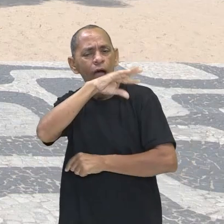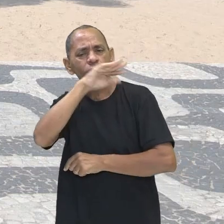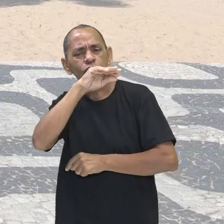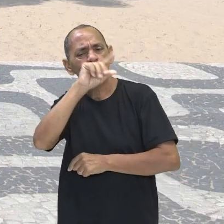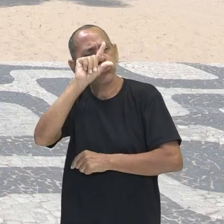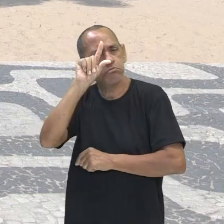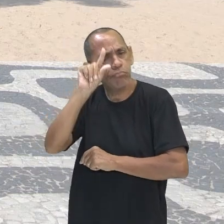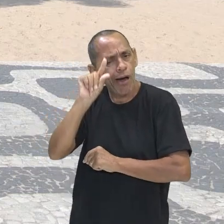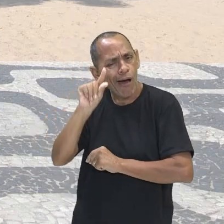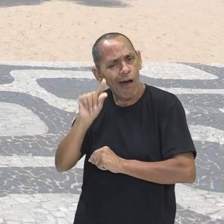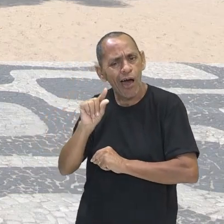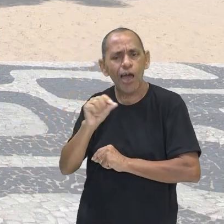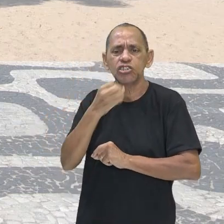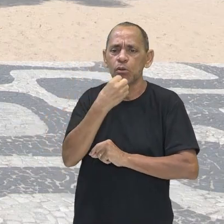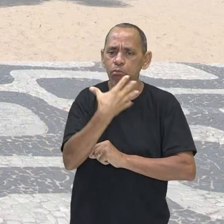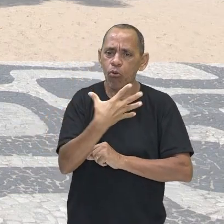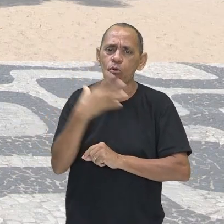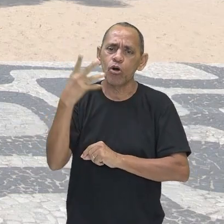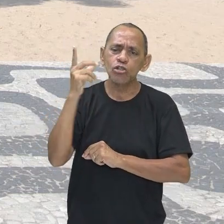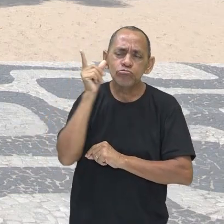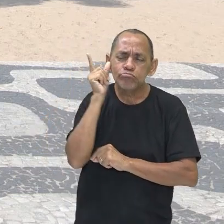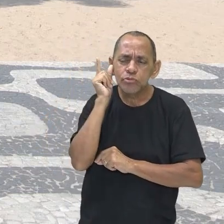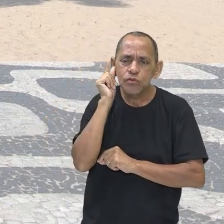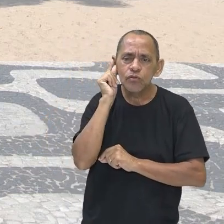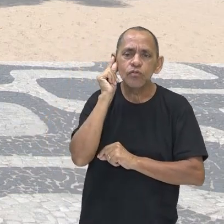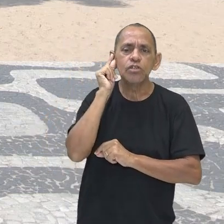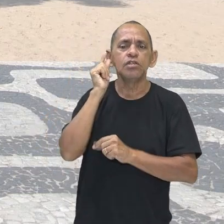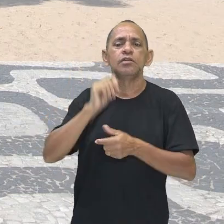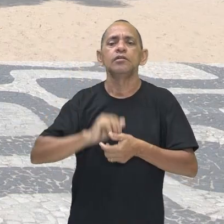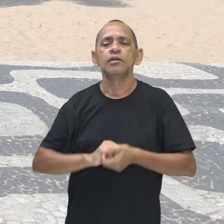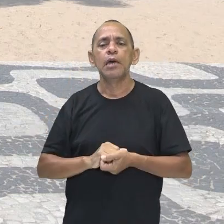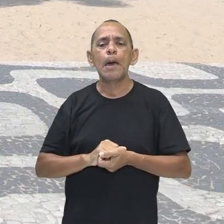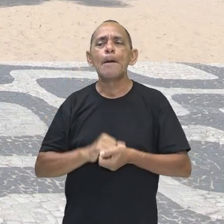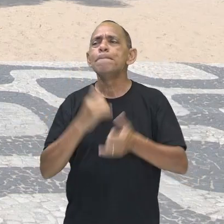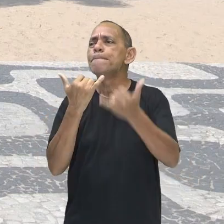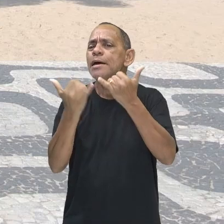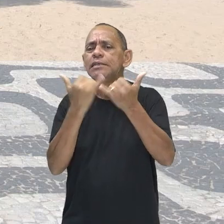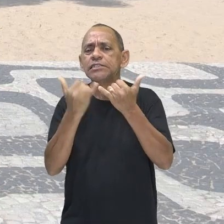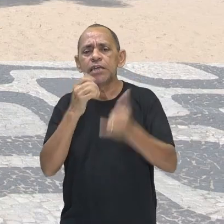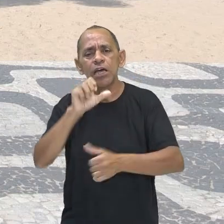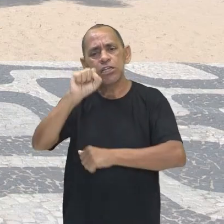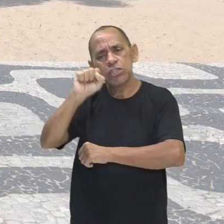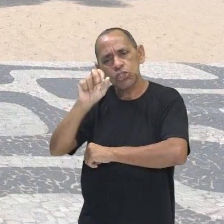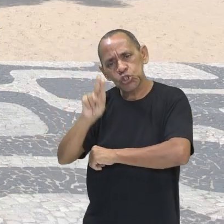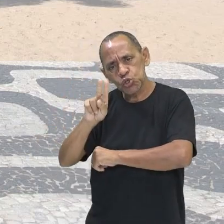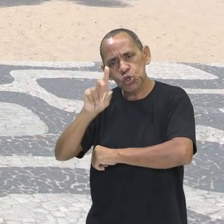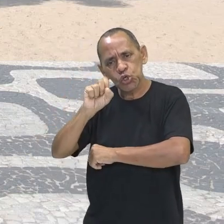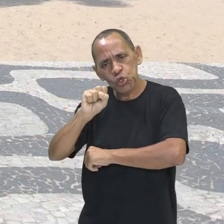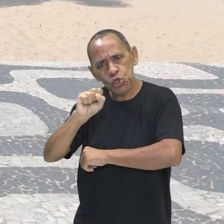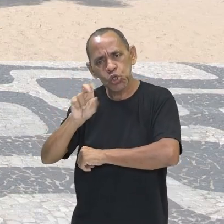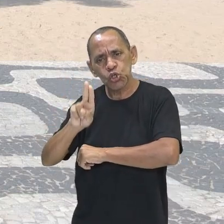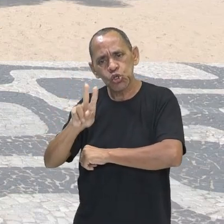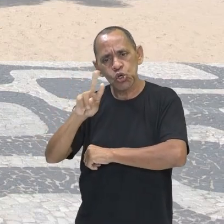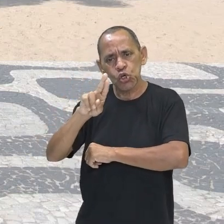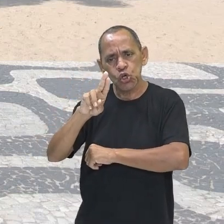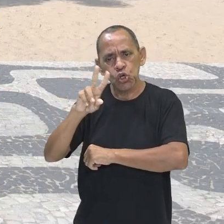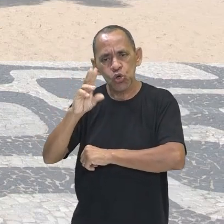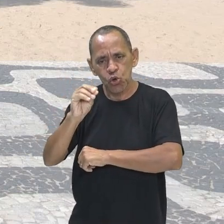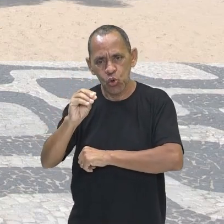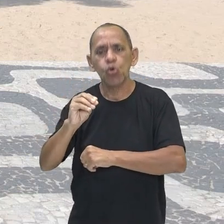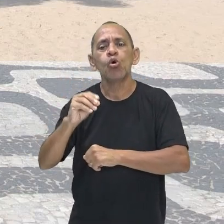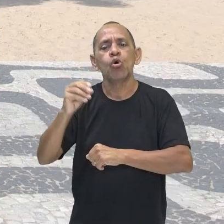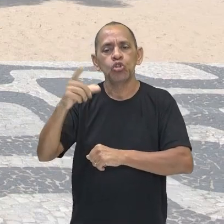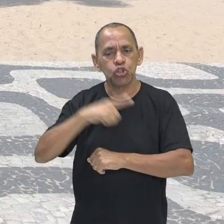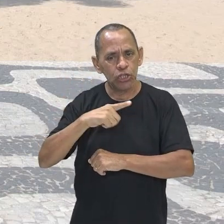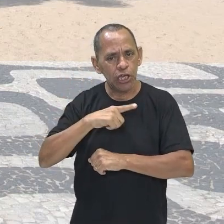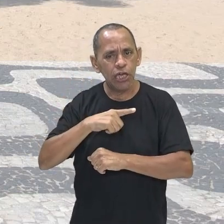baixa, suave, quase como um sussurro. Harmonia de samba, invenções melódicas do jazz. O que eu